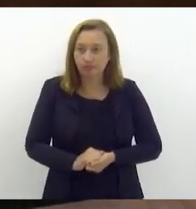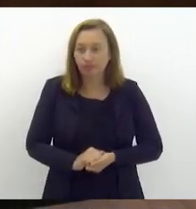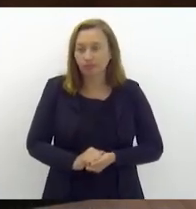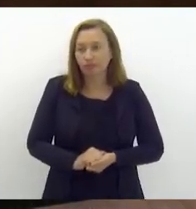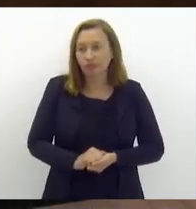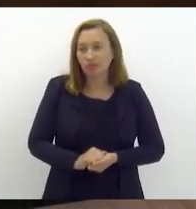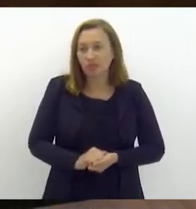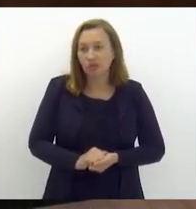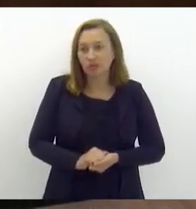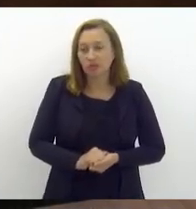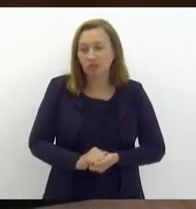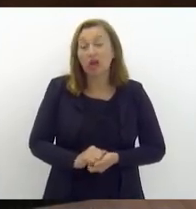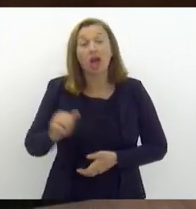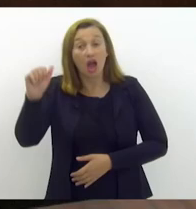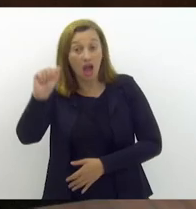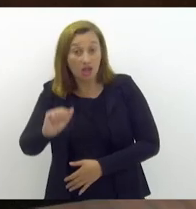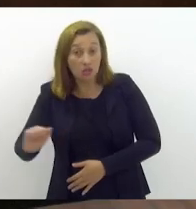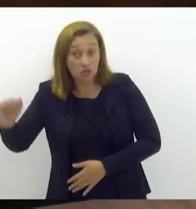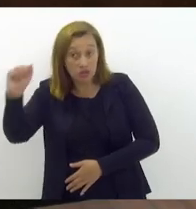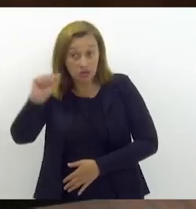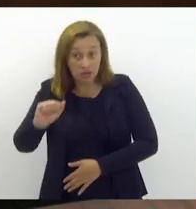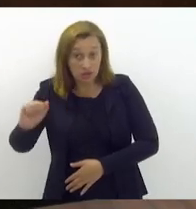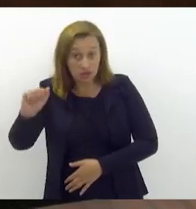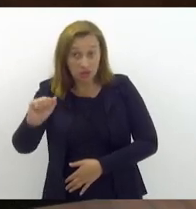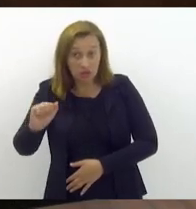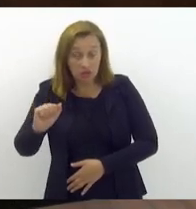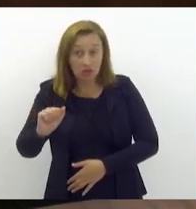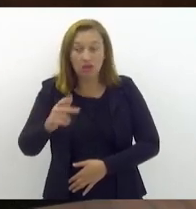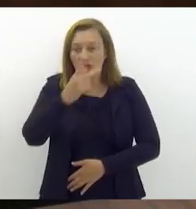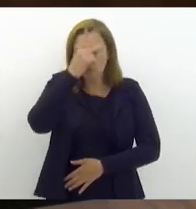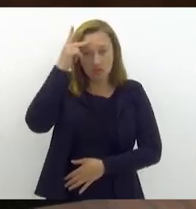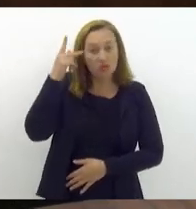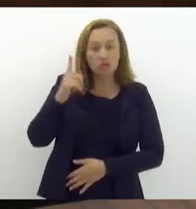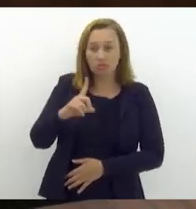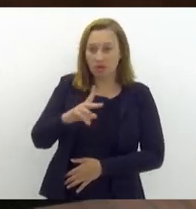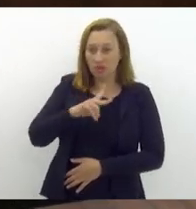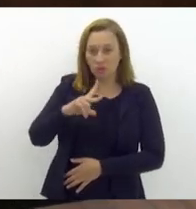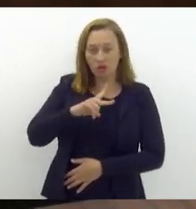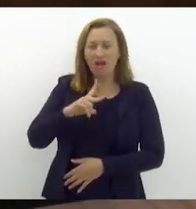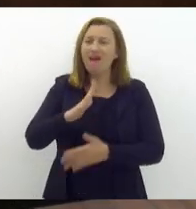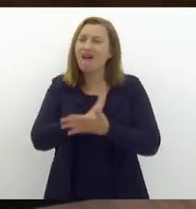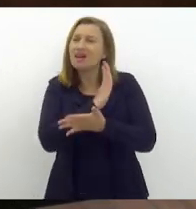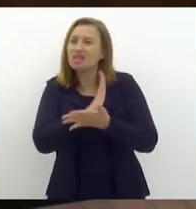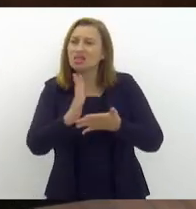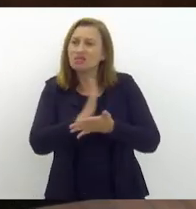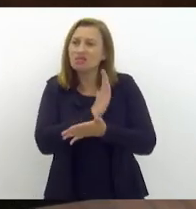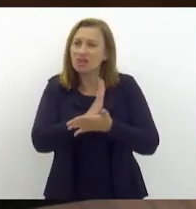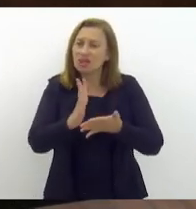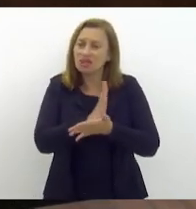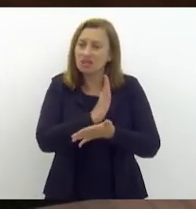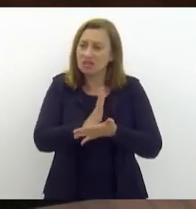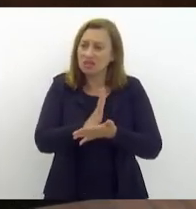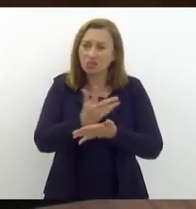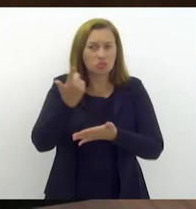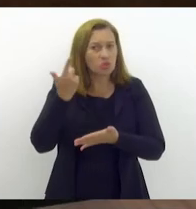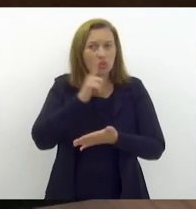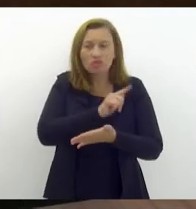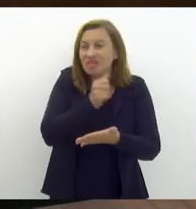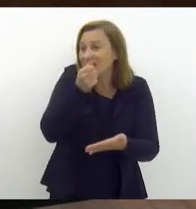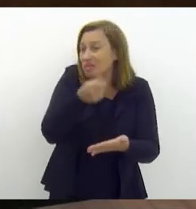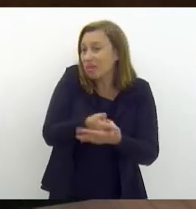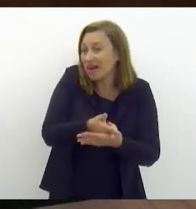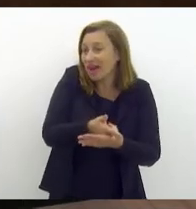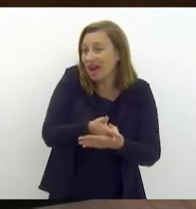seja das associações, quer seja das pessoas individuais, muitas vezes não alcança isso. porque isso tem um